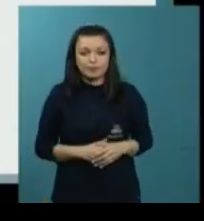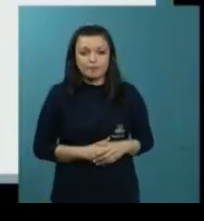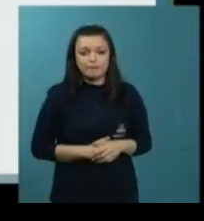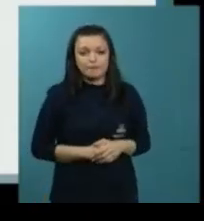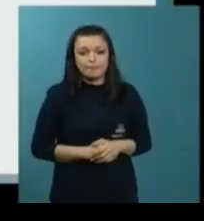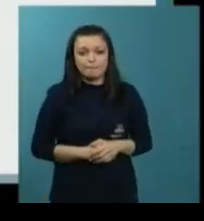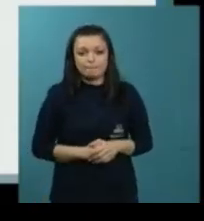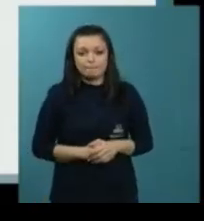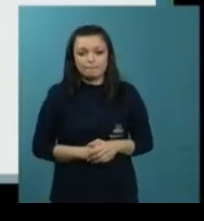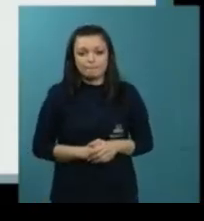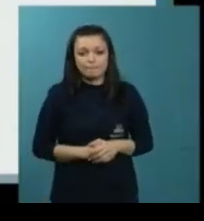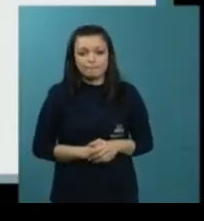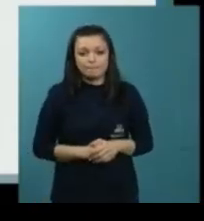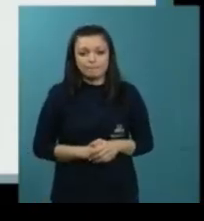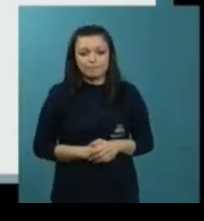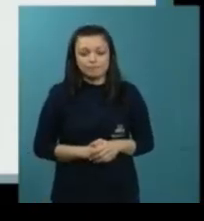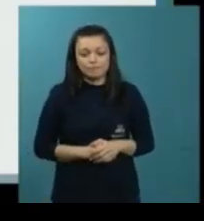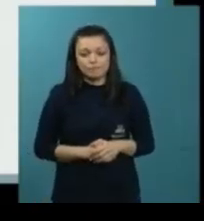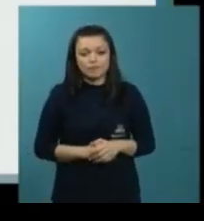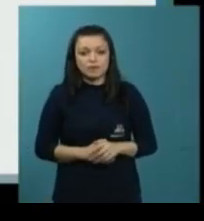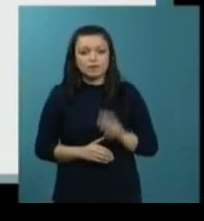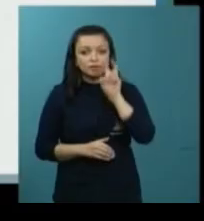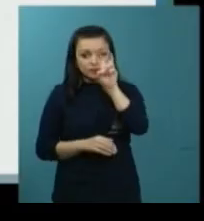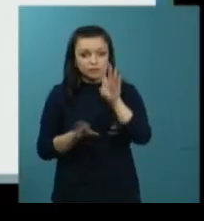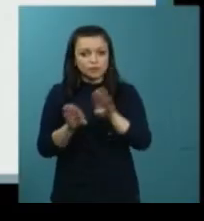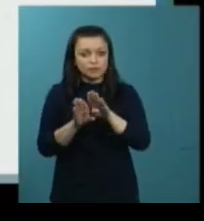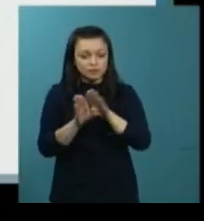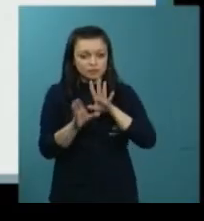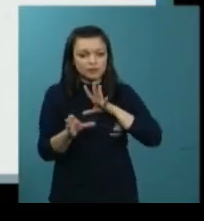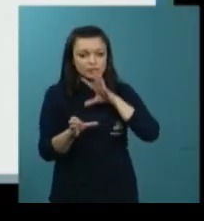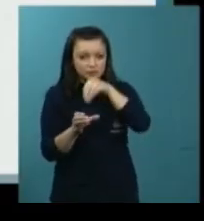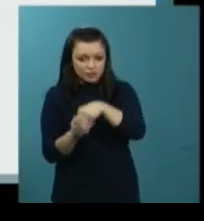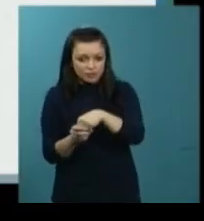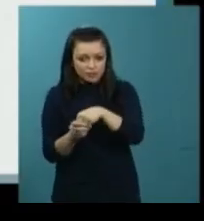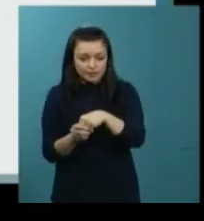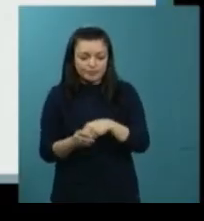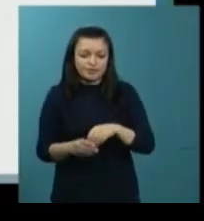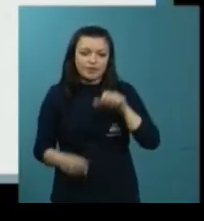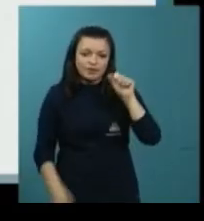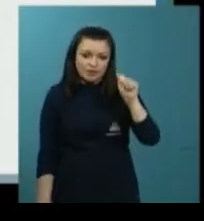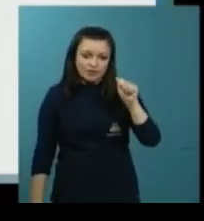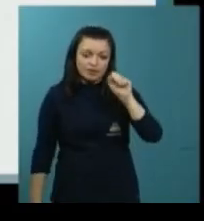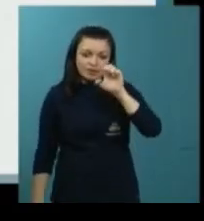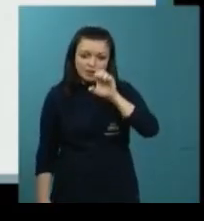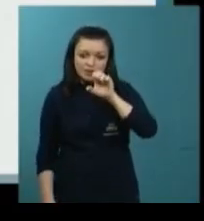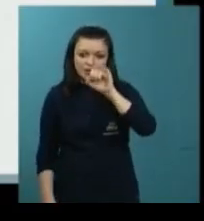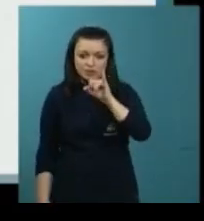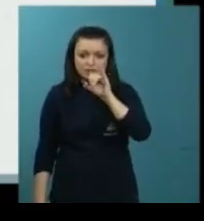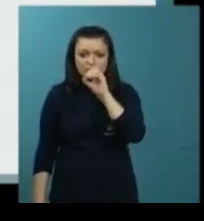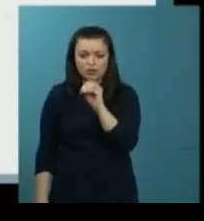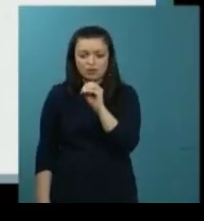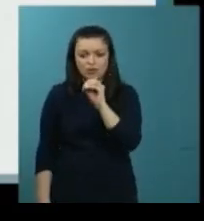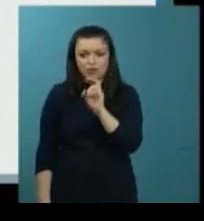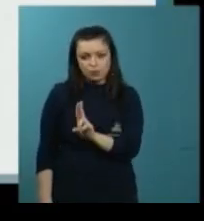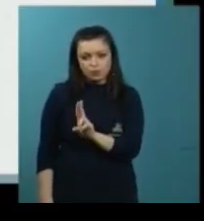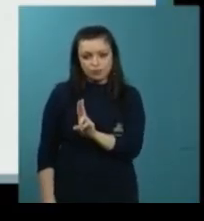que tem também 5 elementos: A, E,